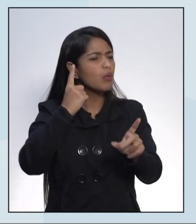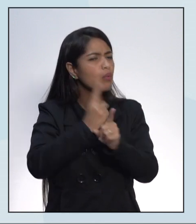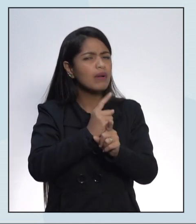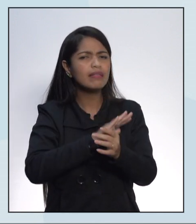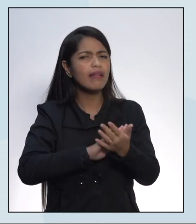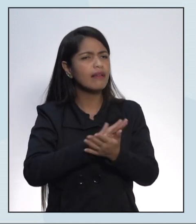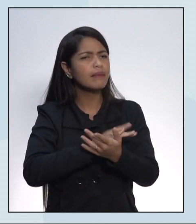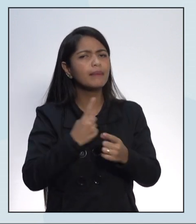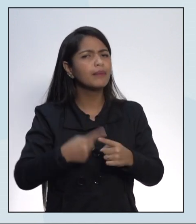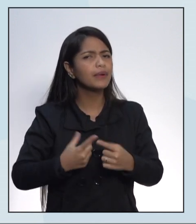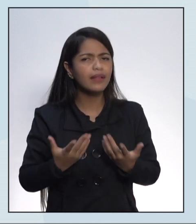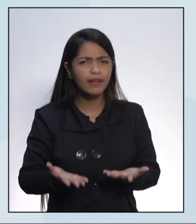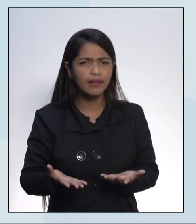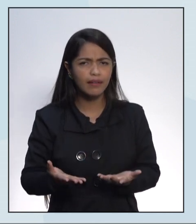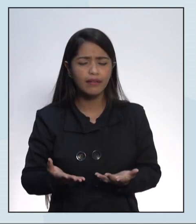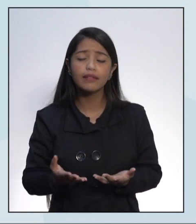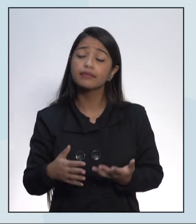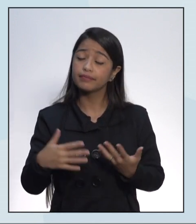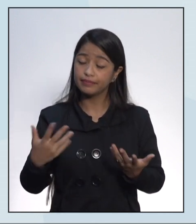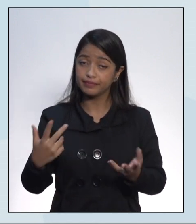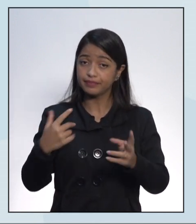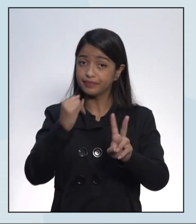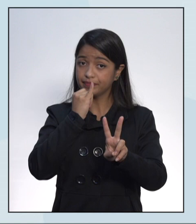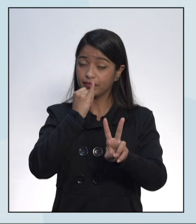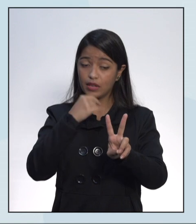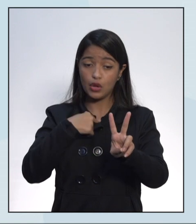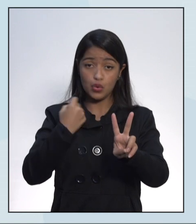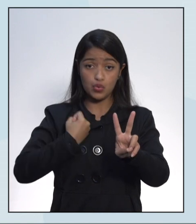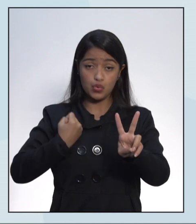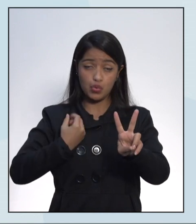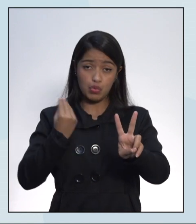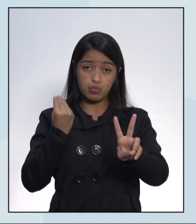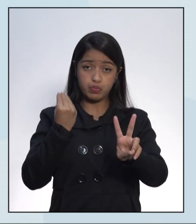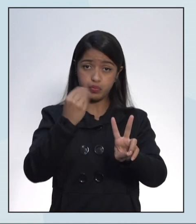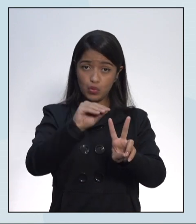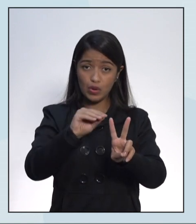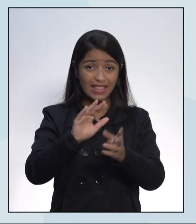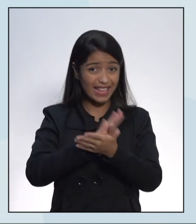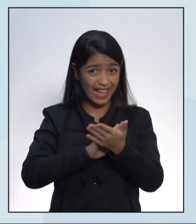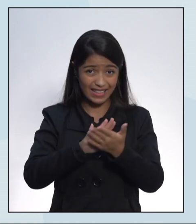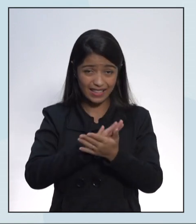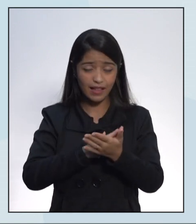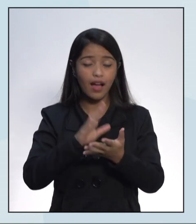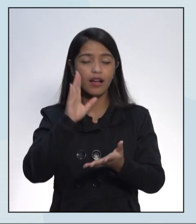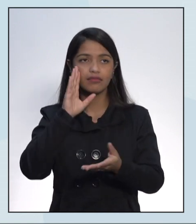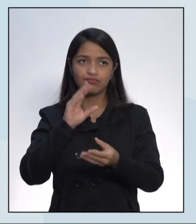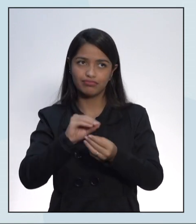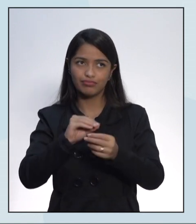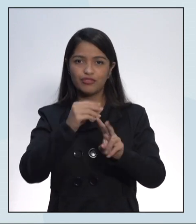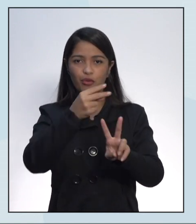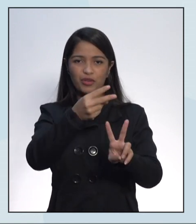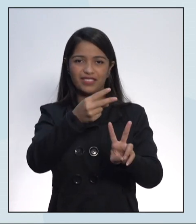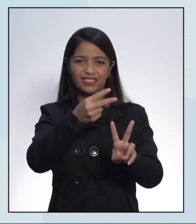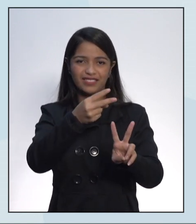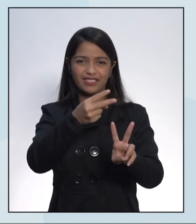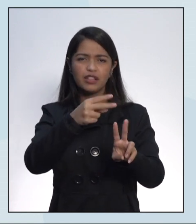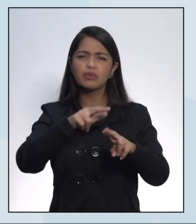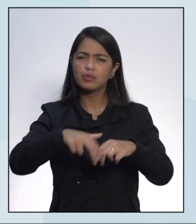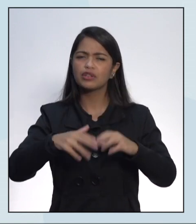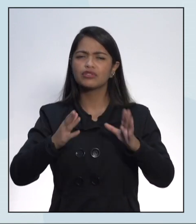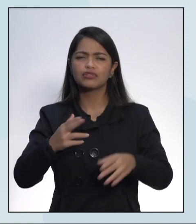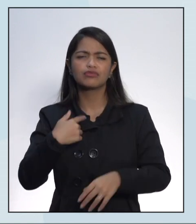tem uma notação importante. Quando a gente não coloca o número ali, significa sempre que é 2, porque é uma notação mais usual devido